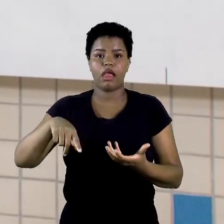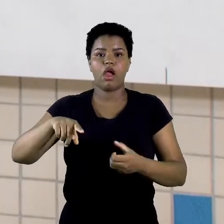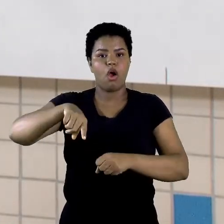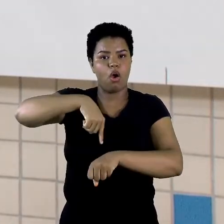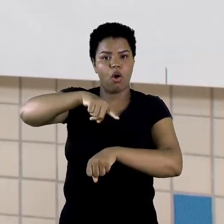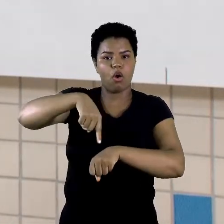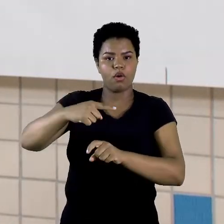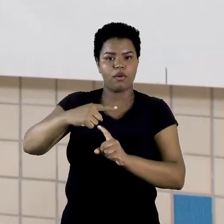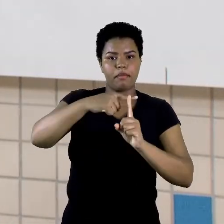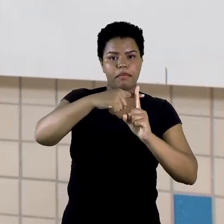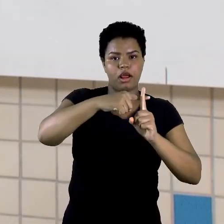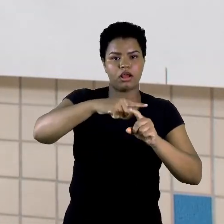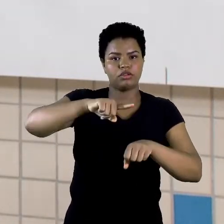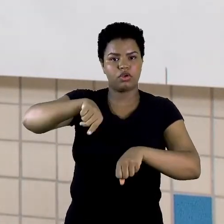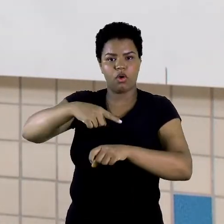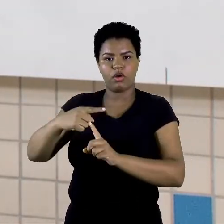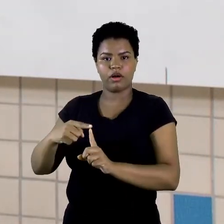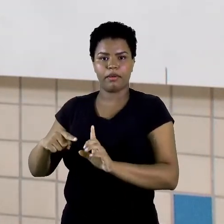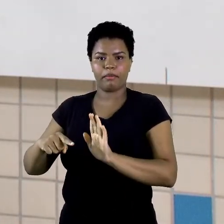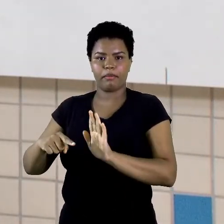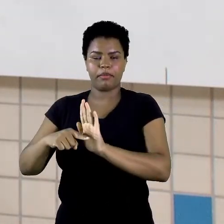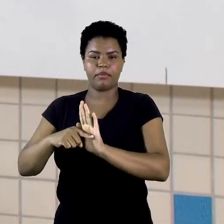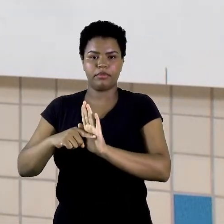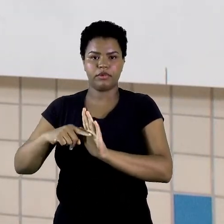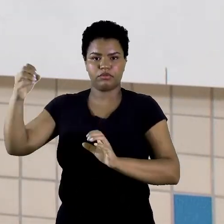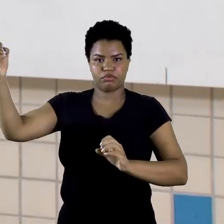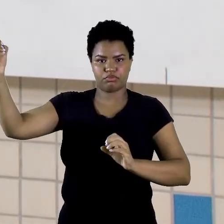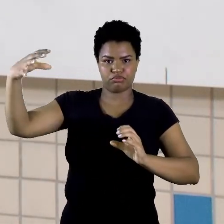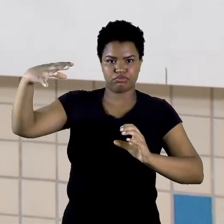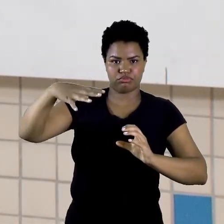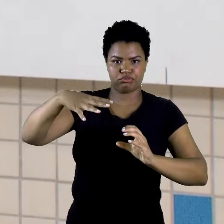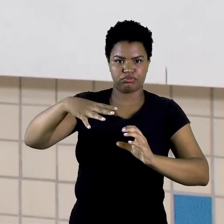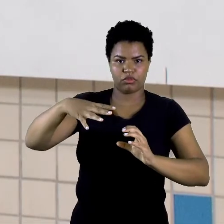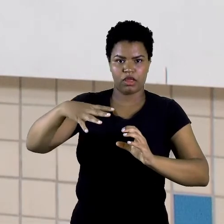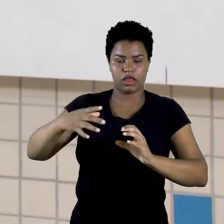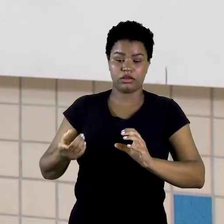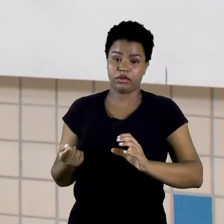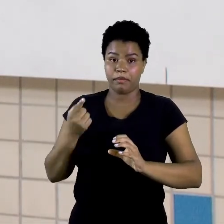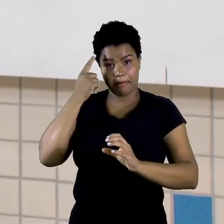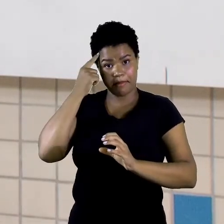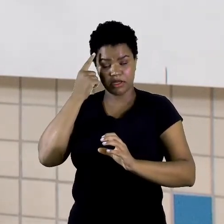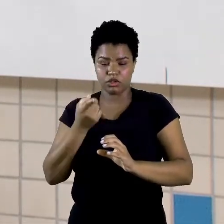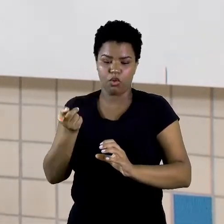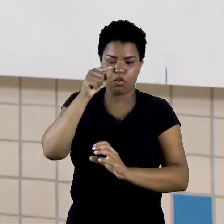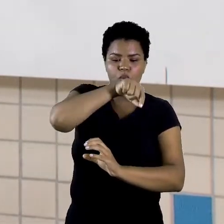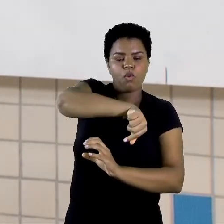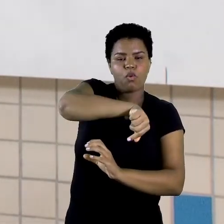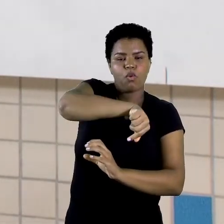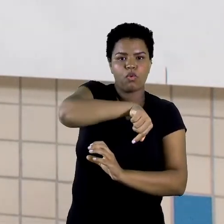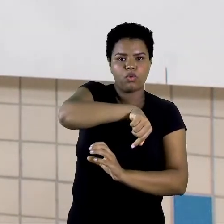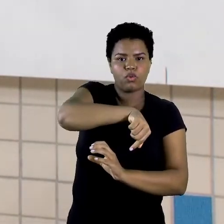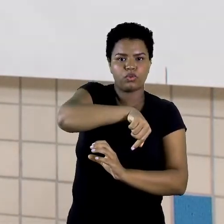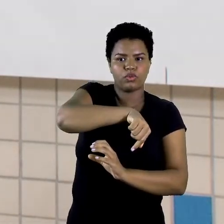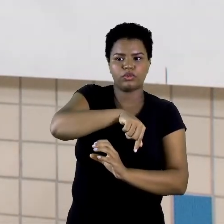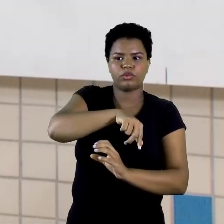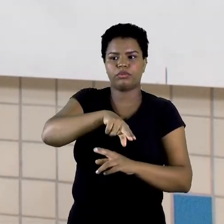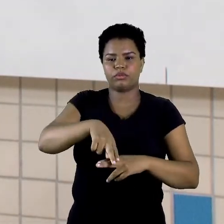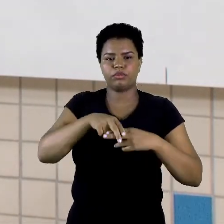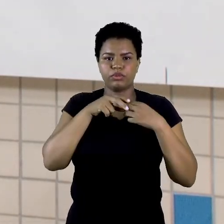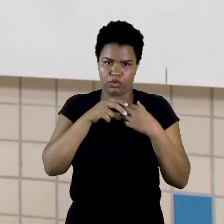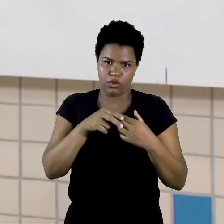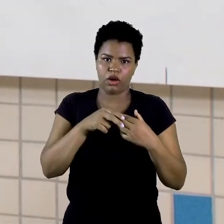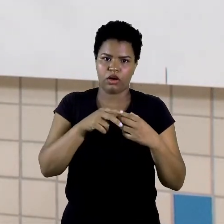ora menos iluminado pelo Sol, em relação ao outro longo da órbita de